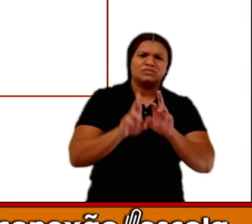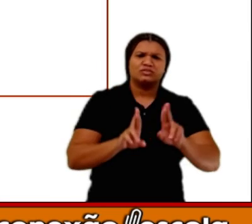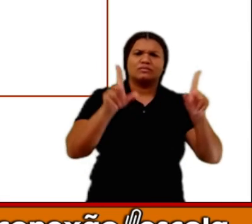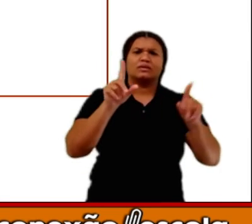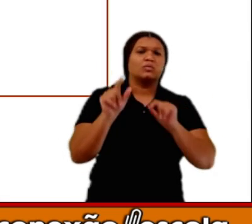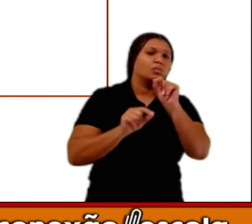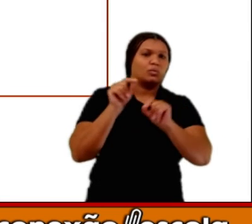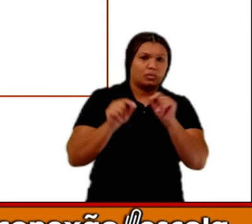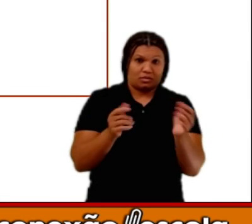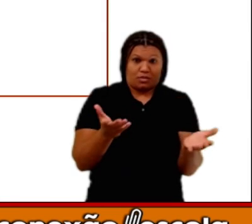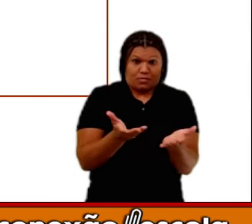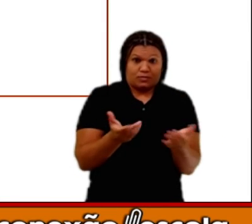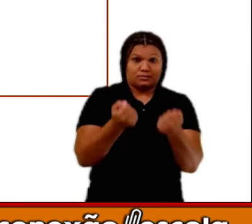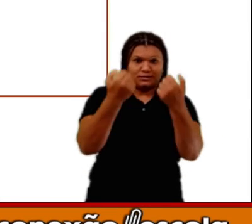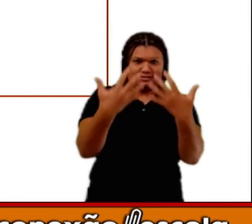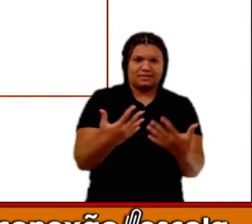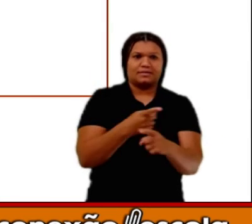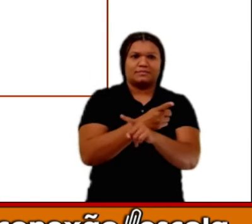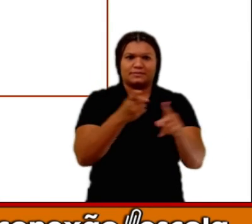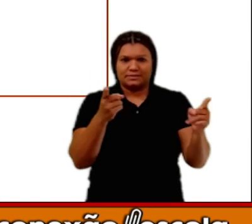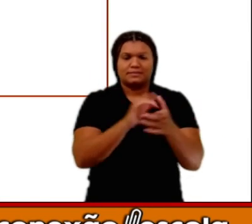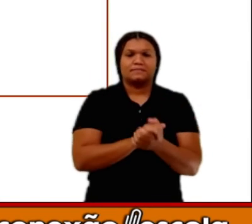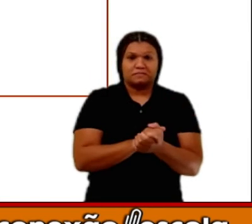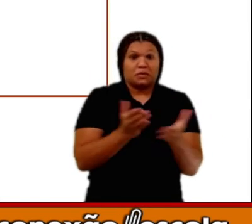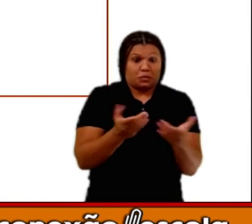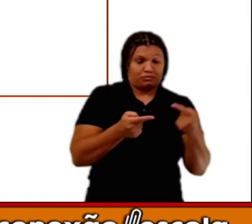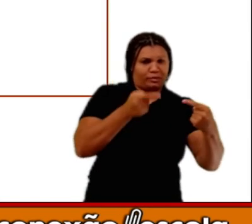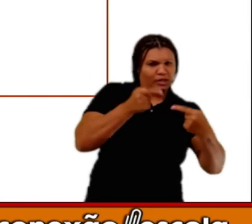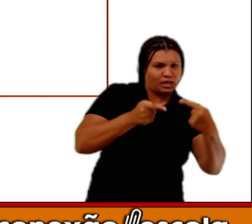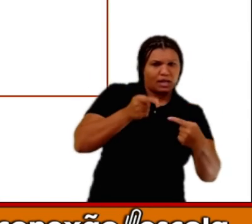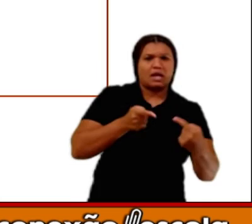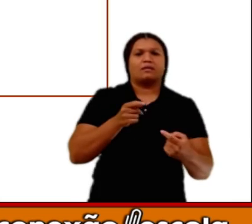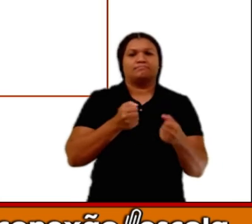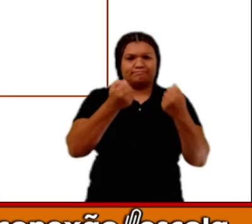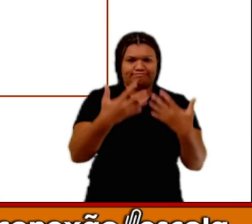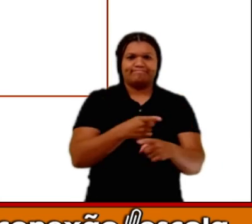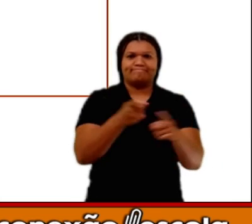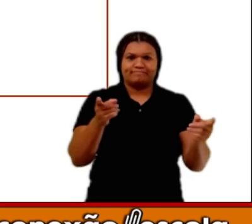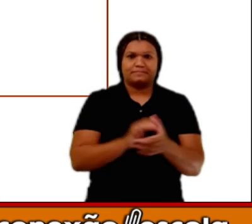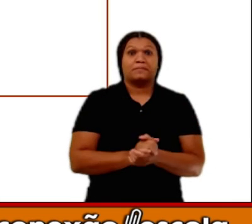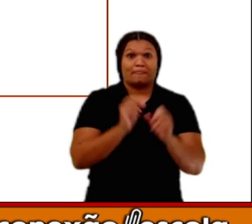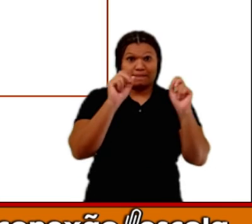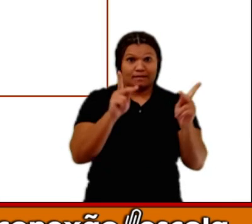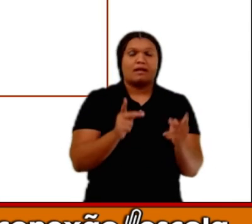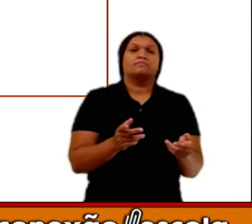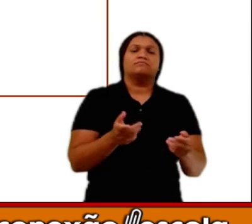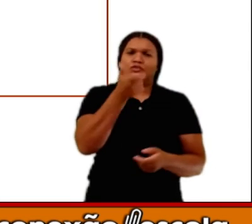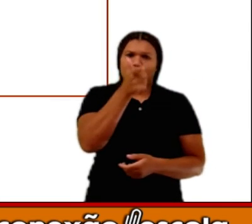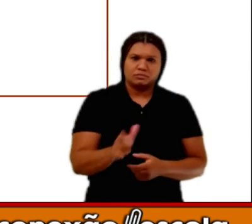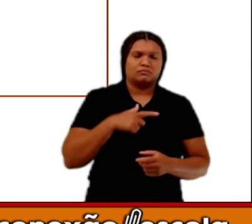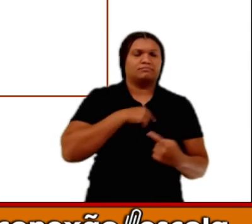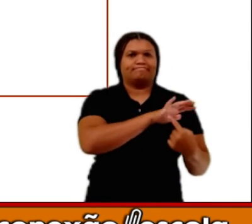é isso sobre isso que nós também nós vamos discutir certo mais uma vez eu irei apresentar